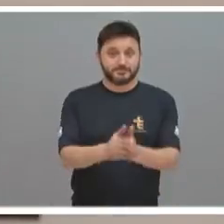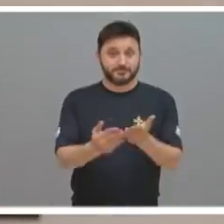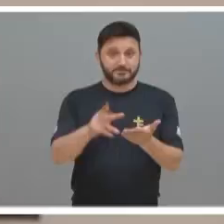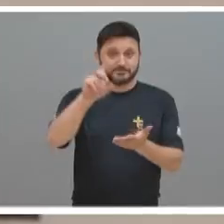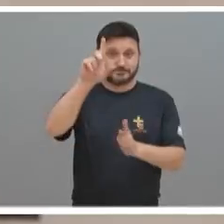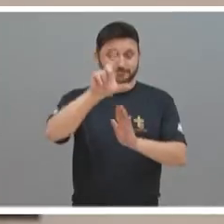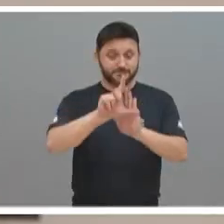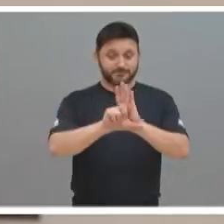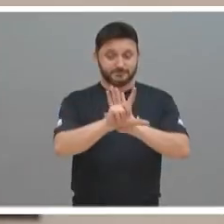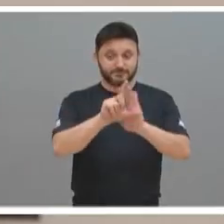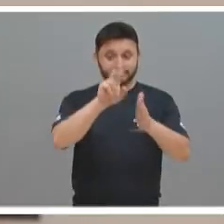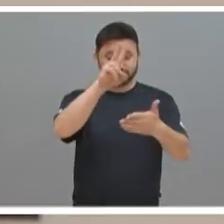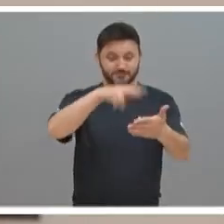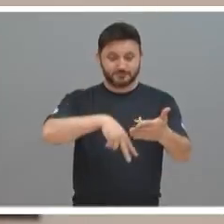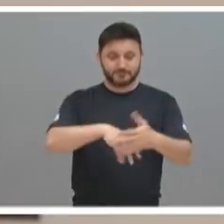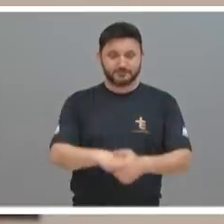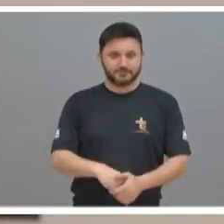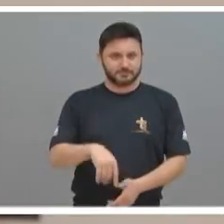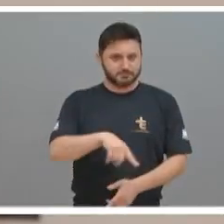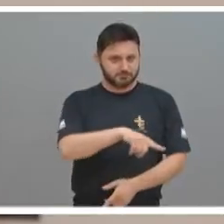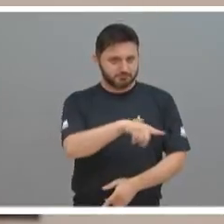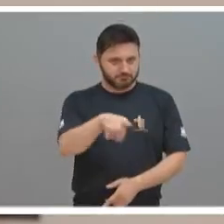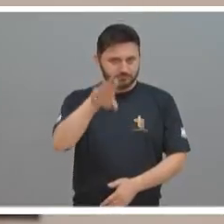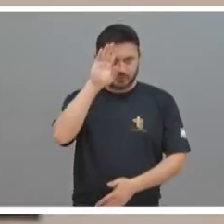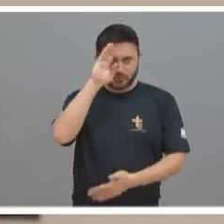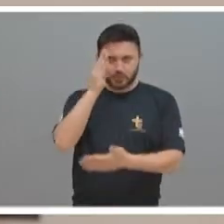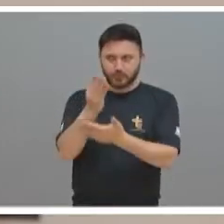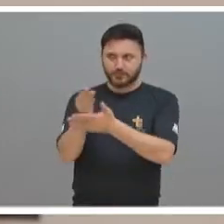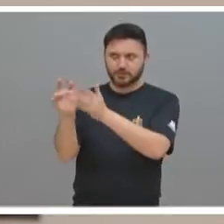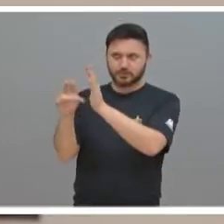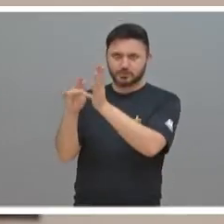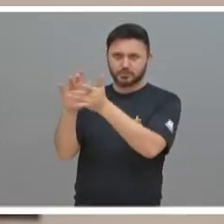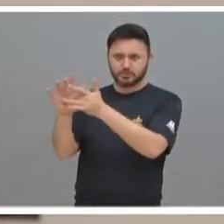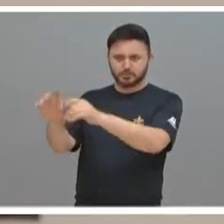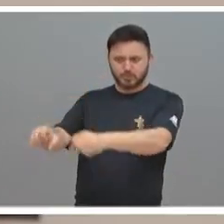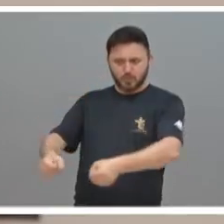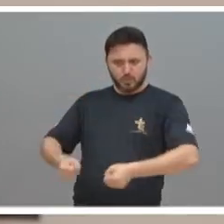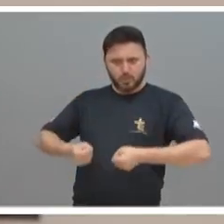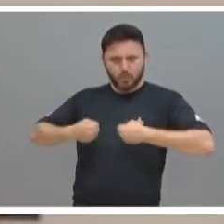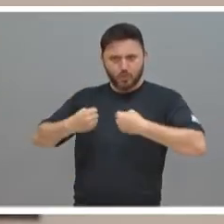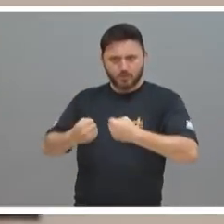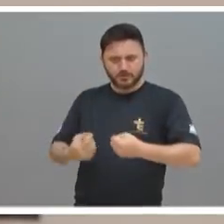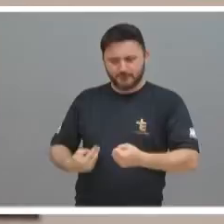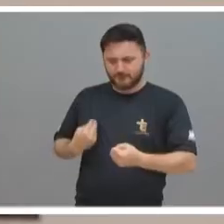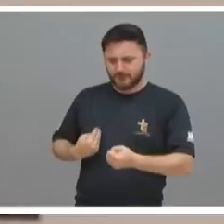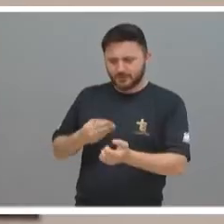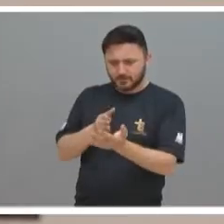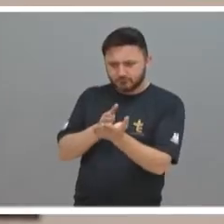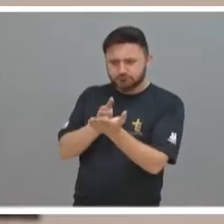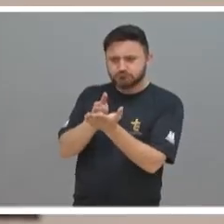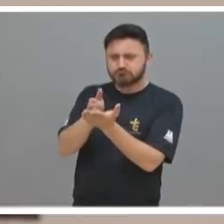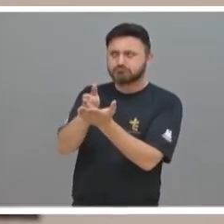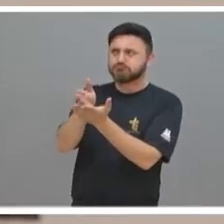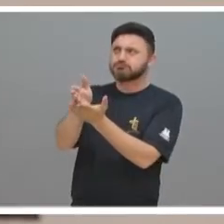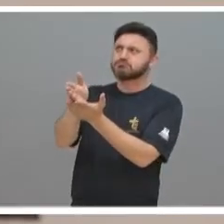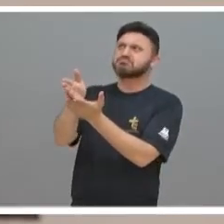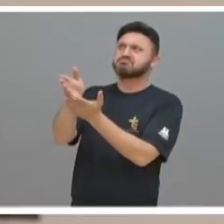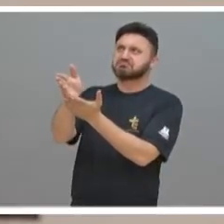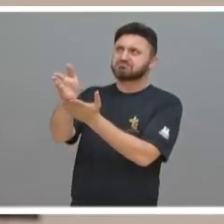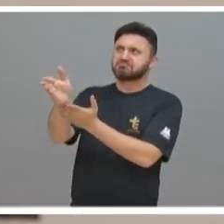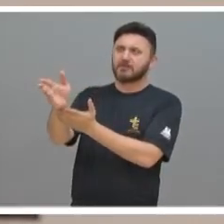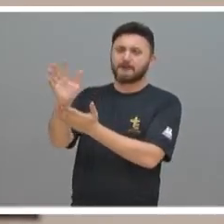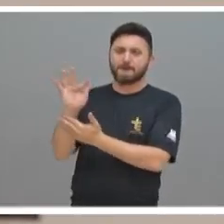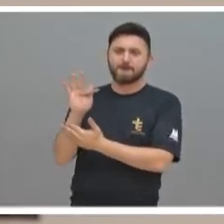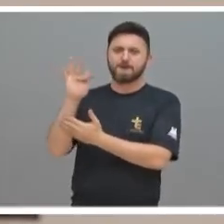Liturgia da Palavra. Quem confia em Cristo e se esforça para viver na fidelidade ao seu amor,